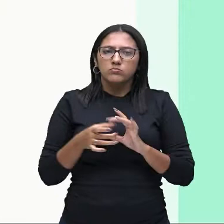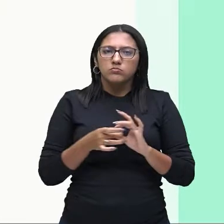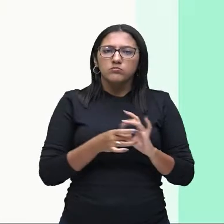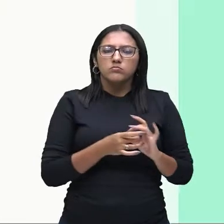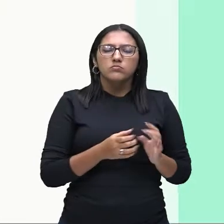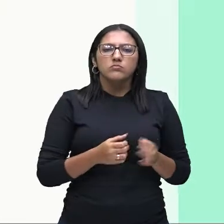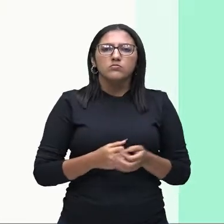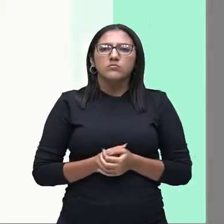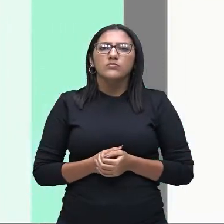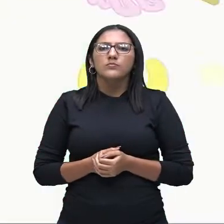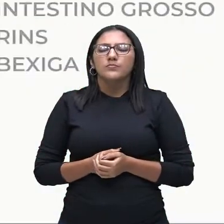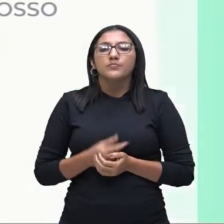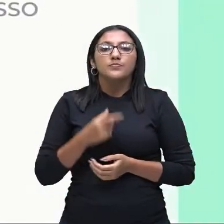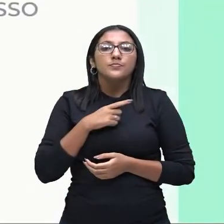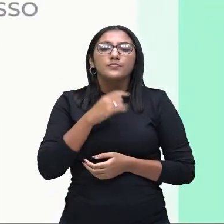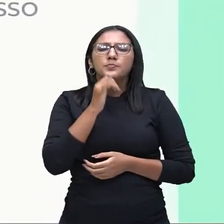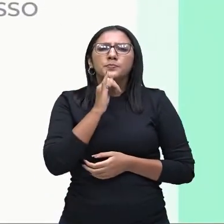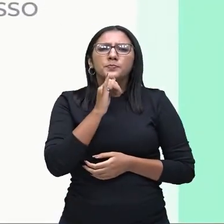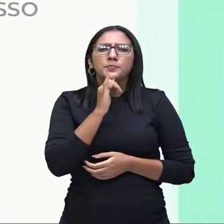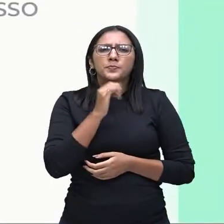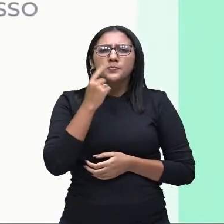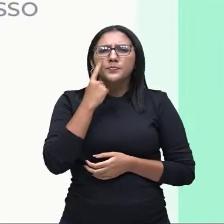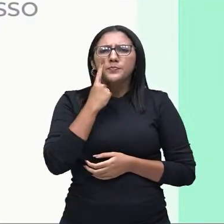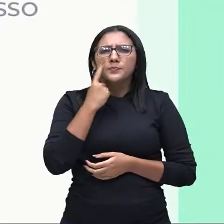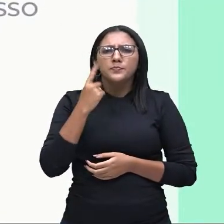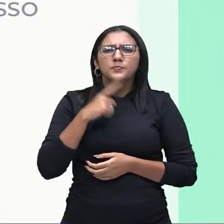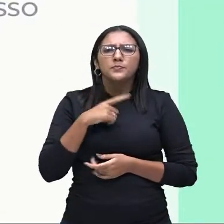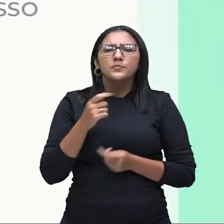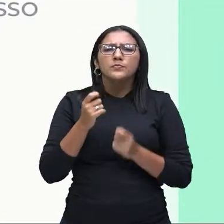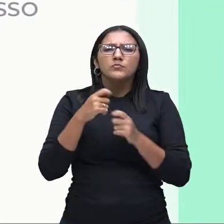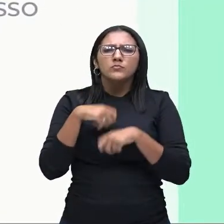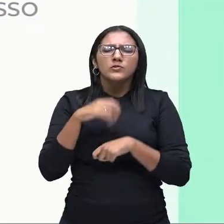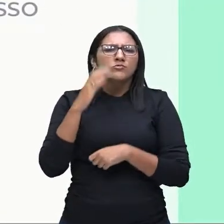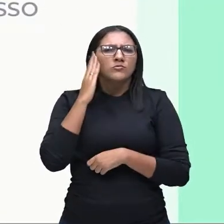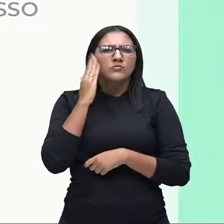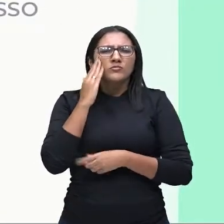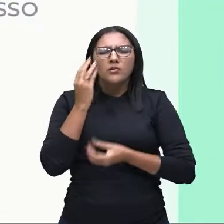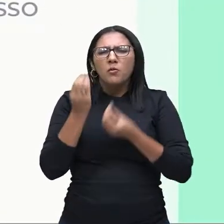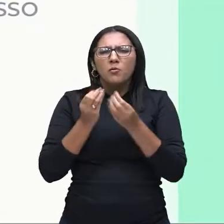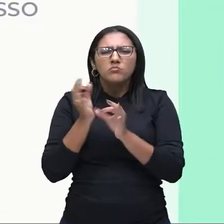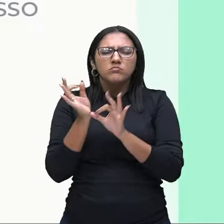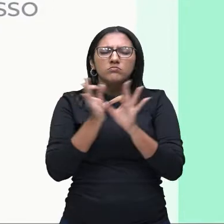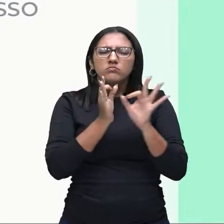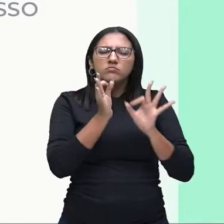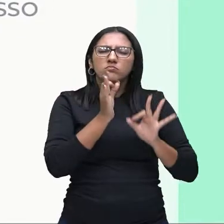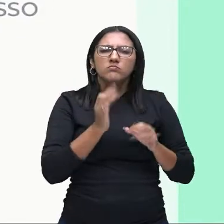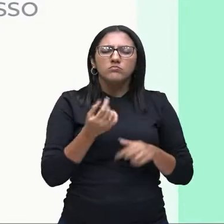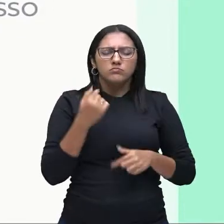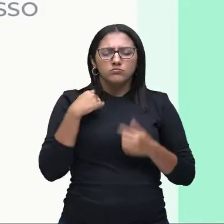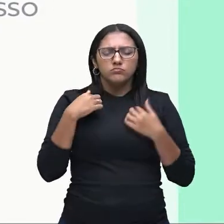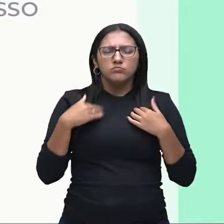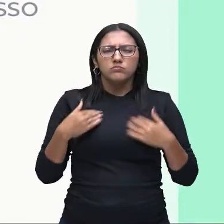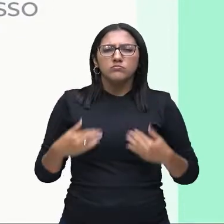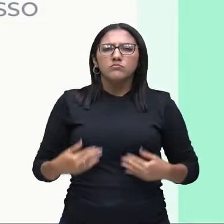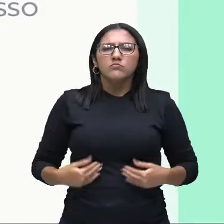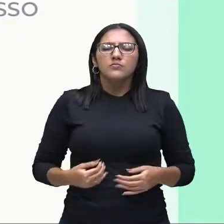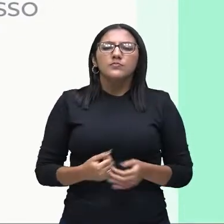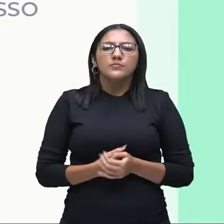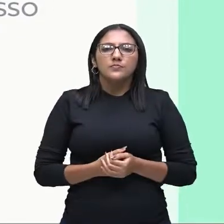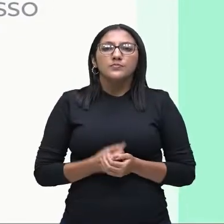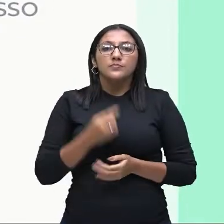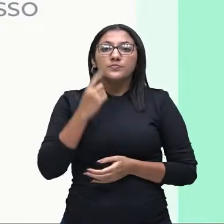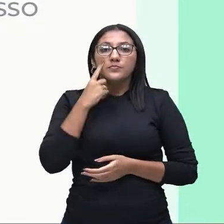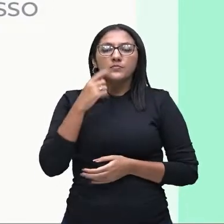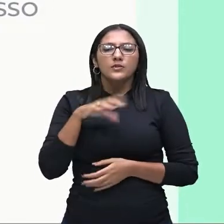trouxe aqui um exemplo para que vocês entendam como é que esses sistemas estão organizados dentro do nosso corpo. Então, do